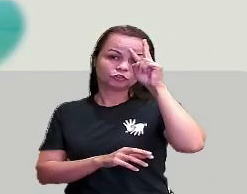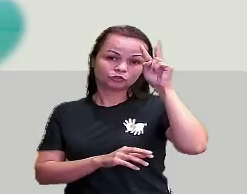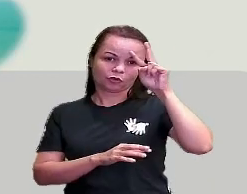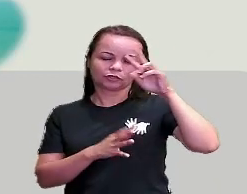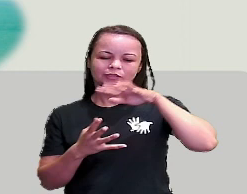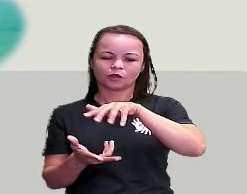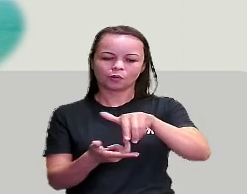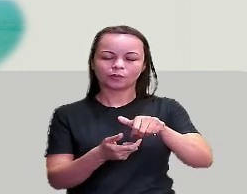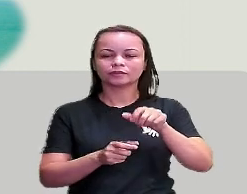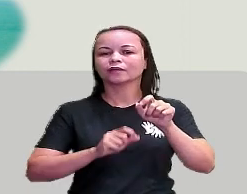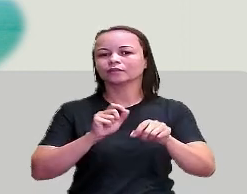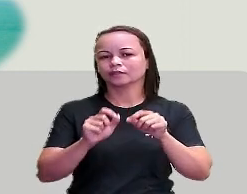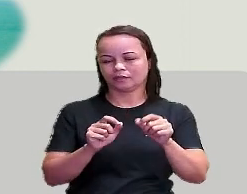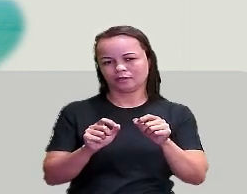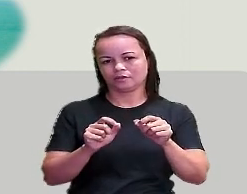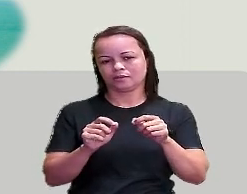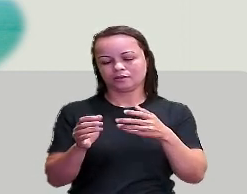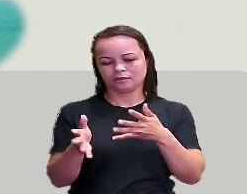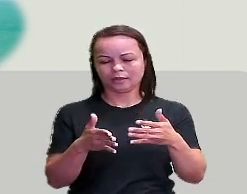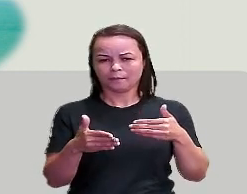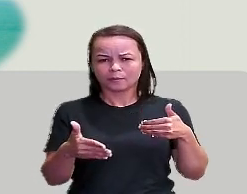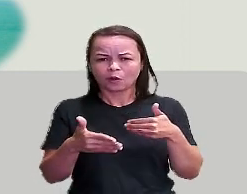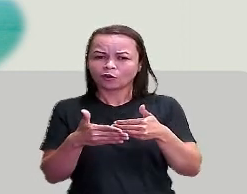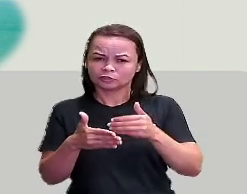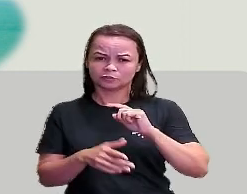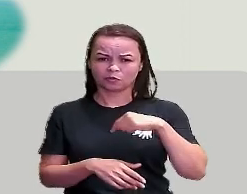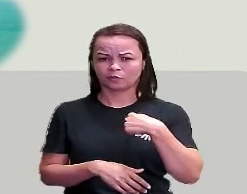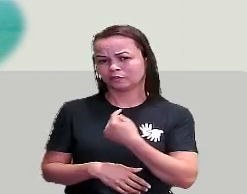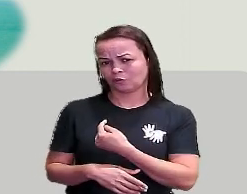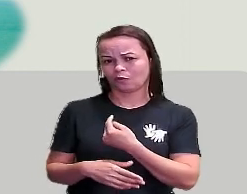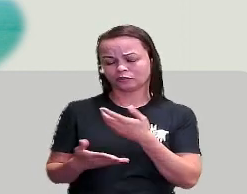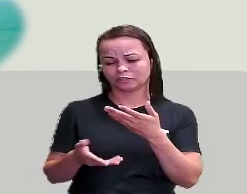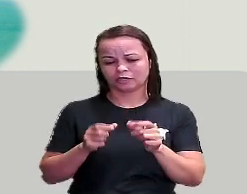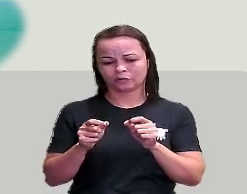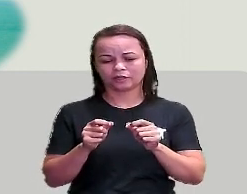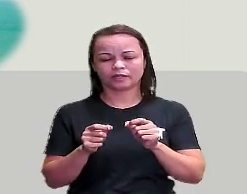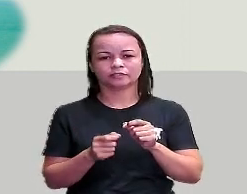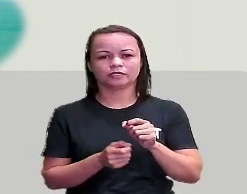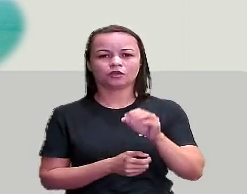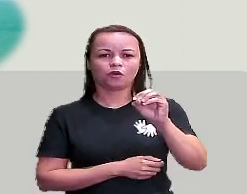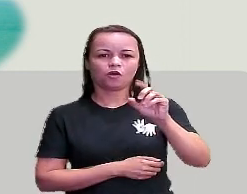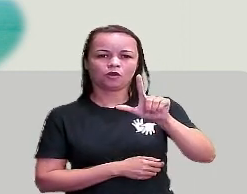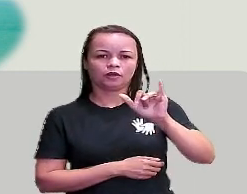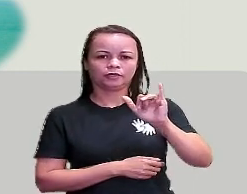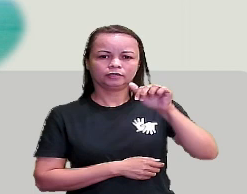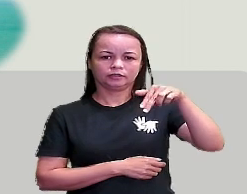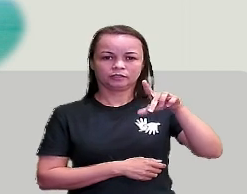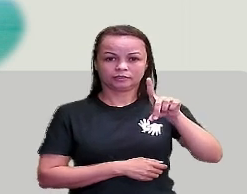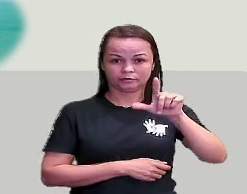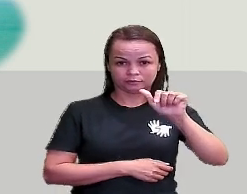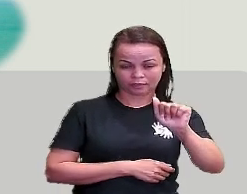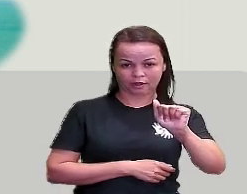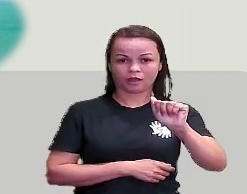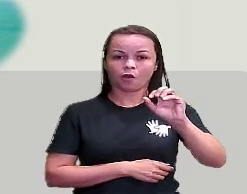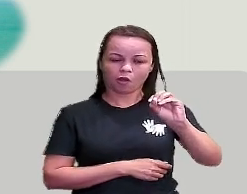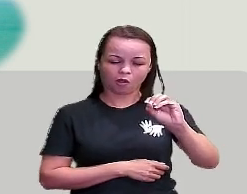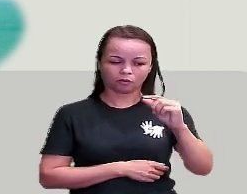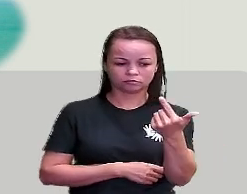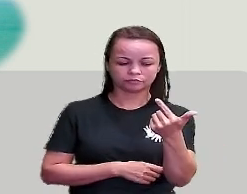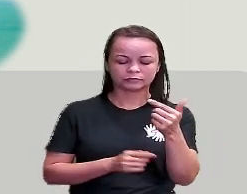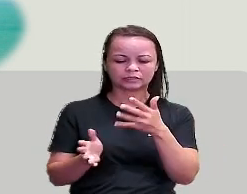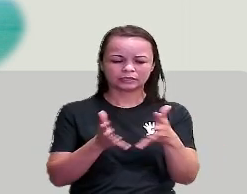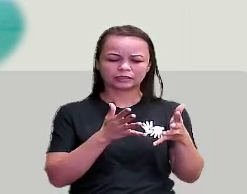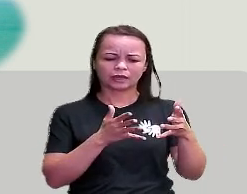humanidade, que é o Centro Histórico de Olinda, que, gente, é perto, né, de nós. Olinda respira história e beleza. Ela foi a